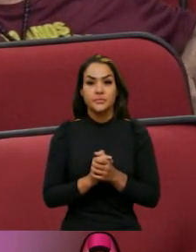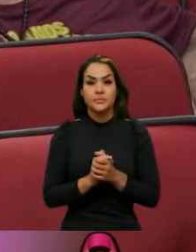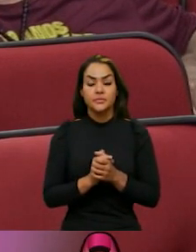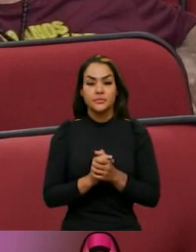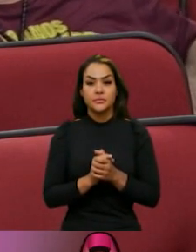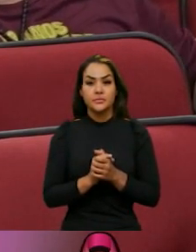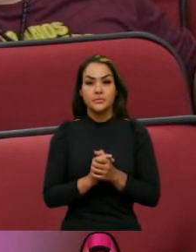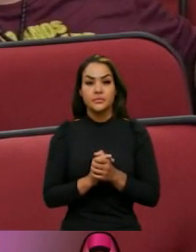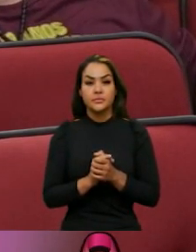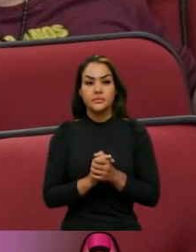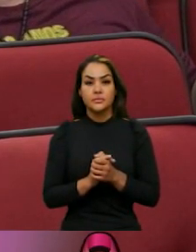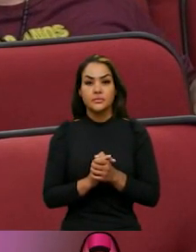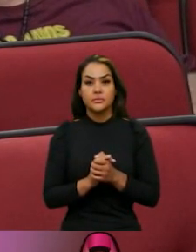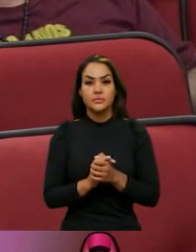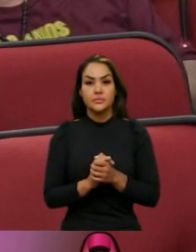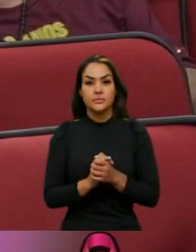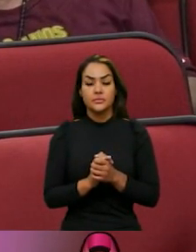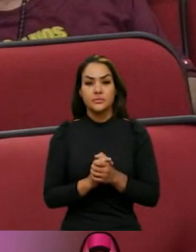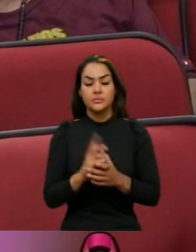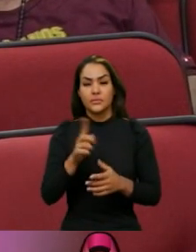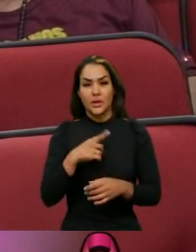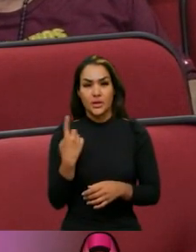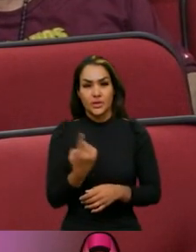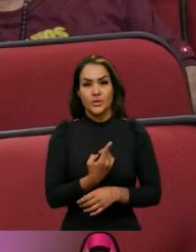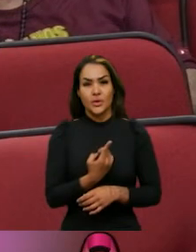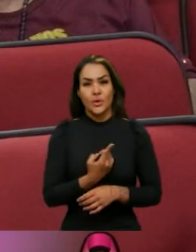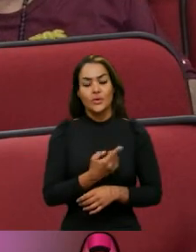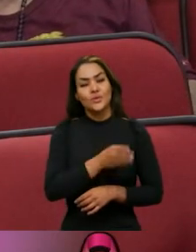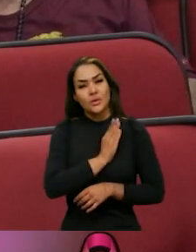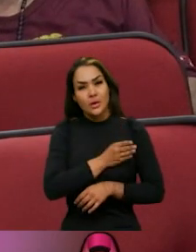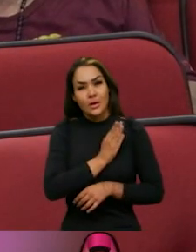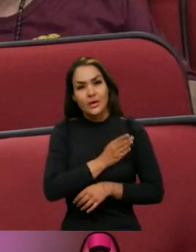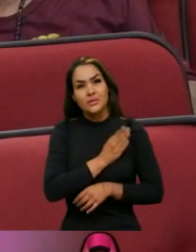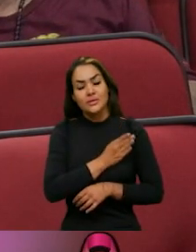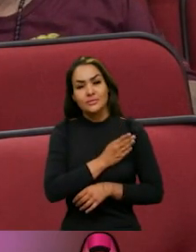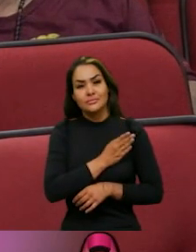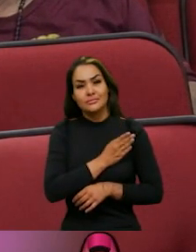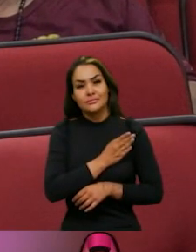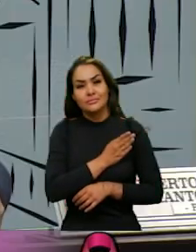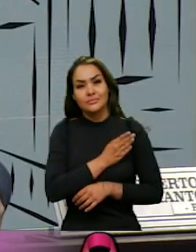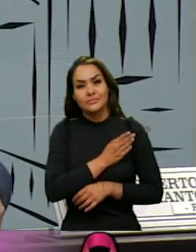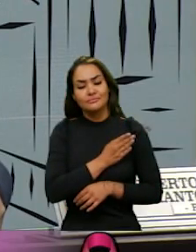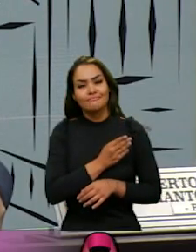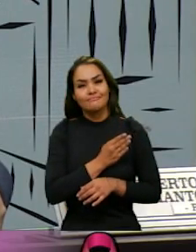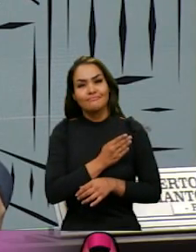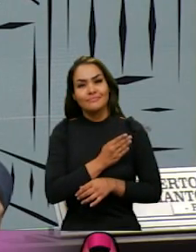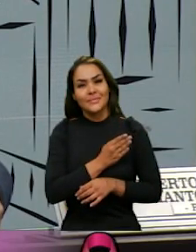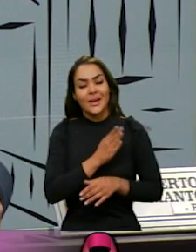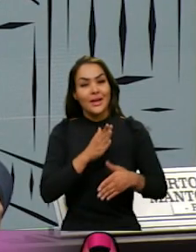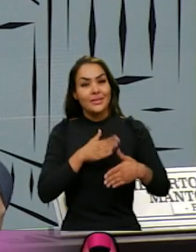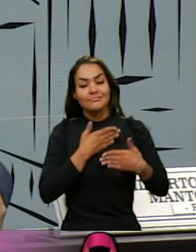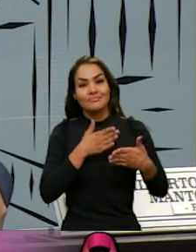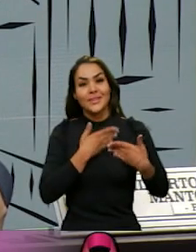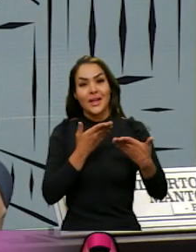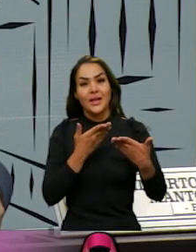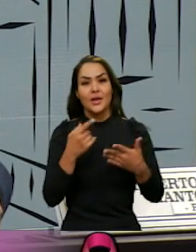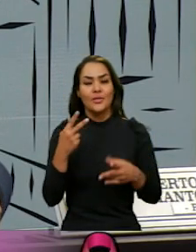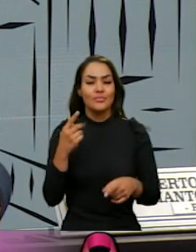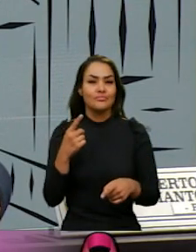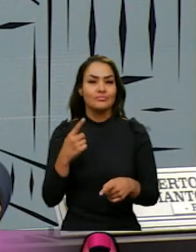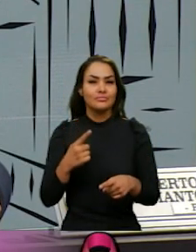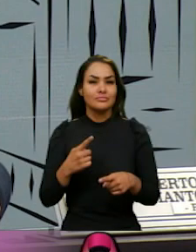e a gente fica com o coração bem, porque a gente vê o esforço, né, quase